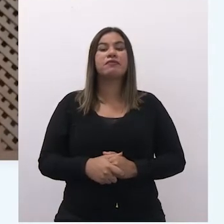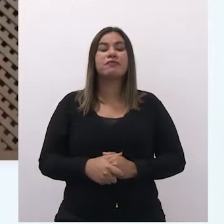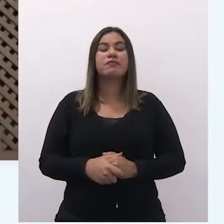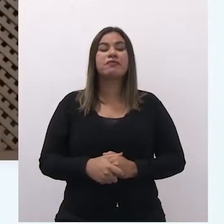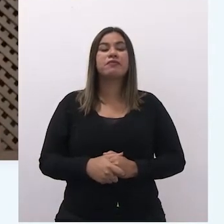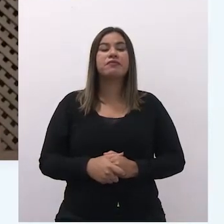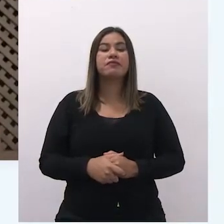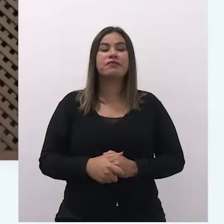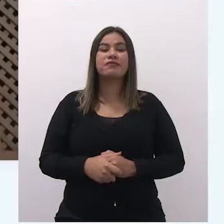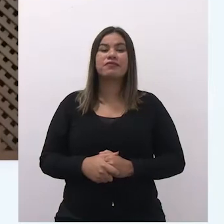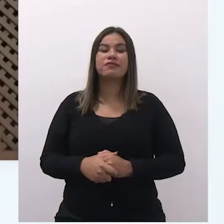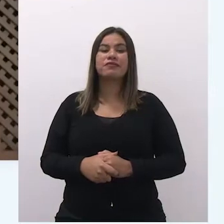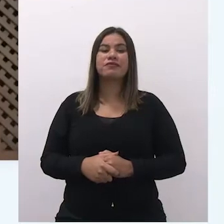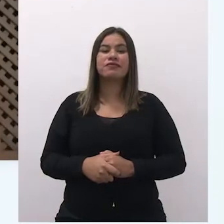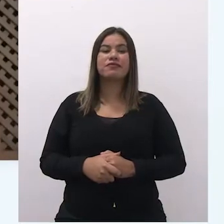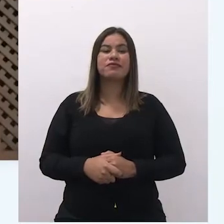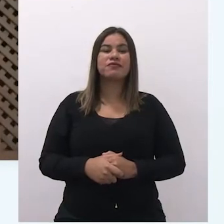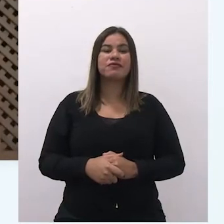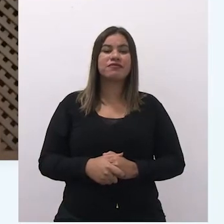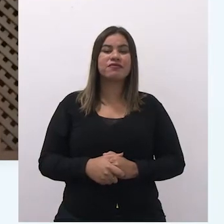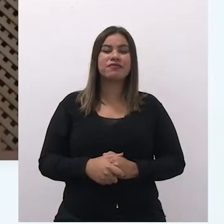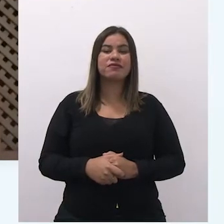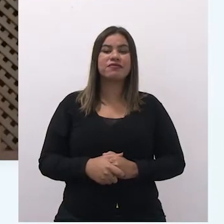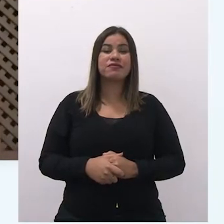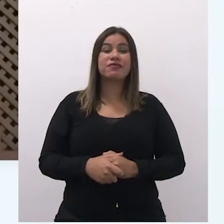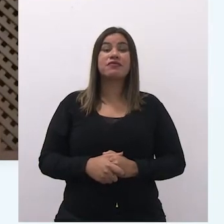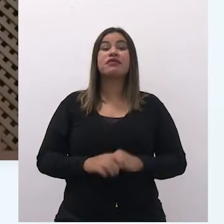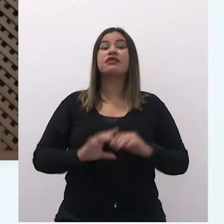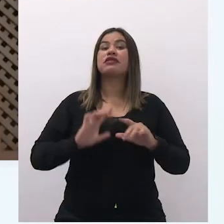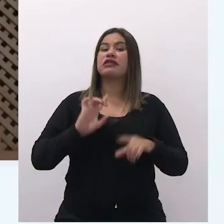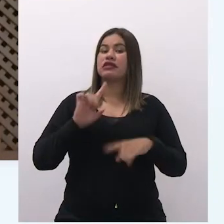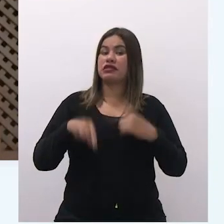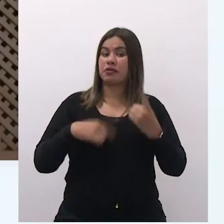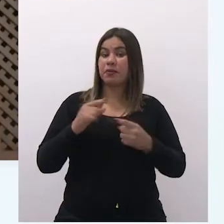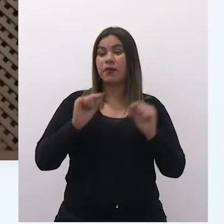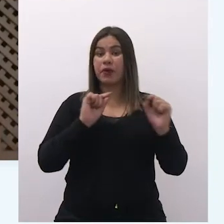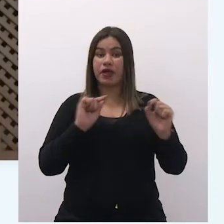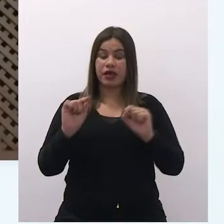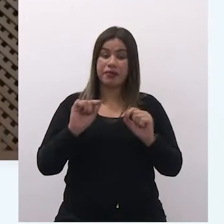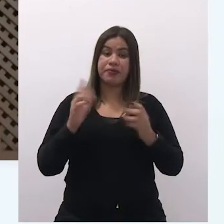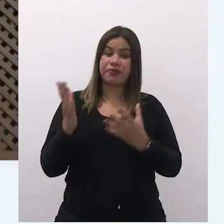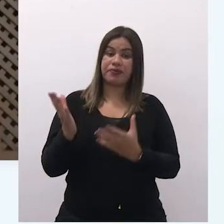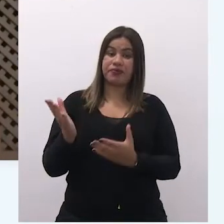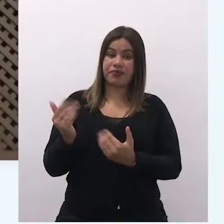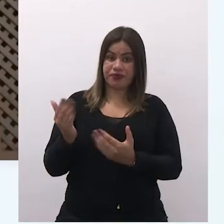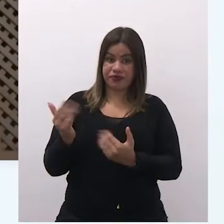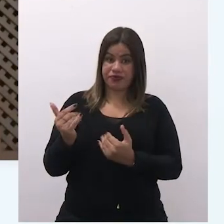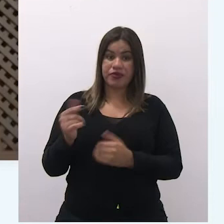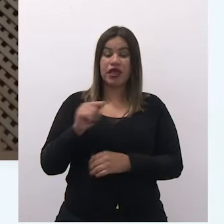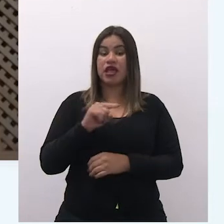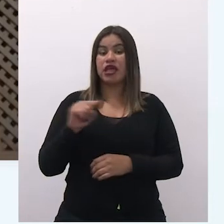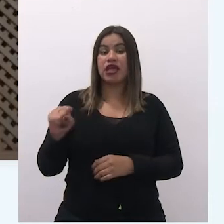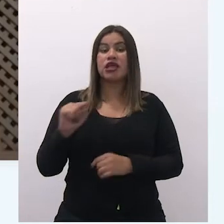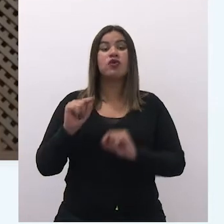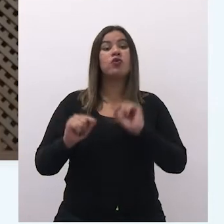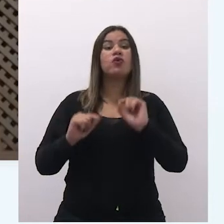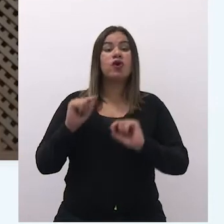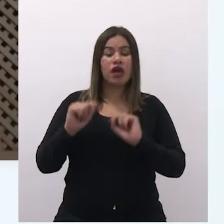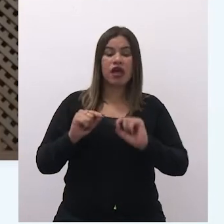Perdão. E aí, o que que acontece, né? No caso do adolescente, o sistema de recompensa